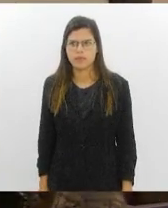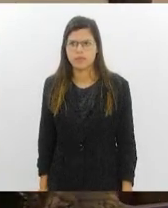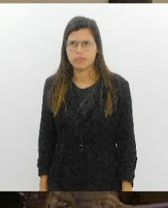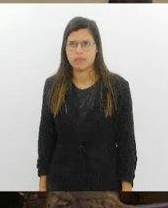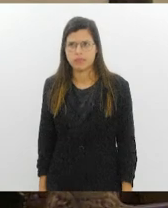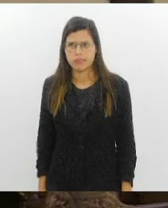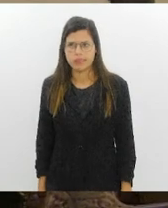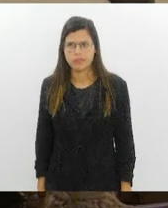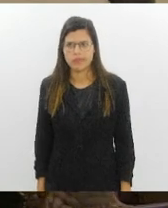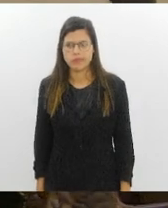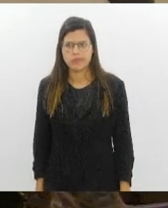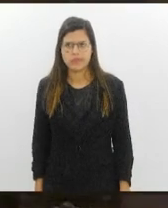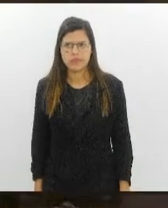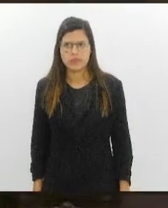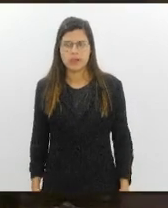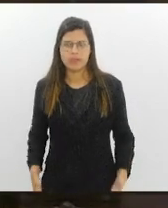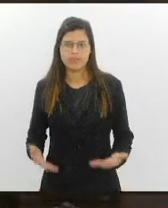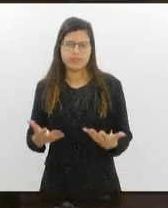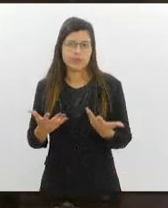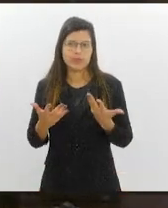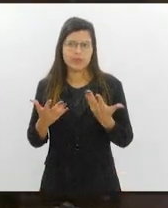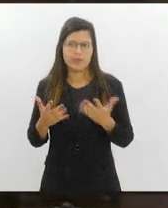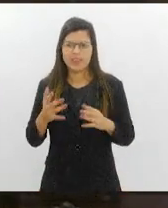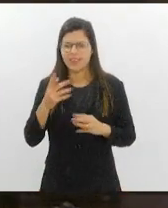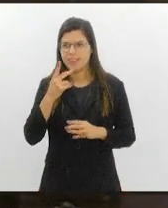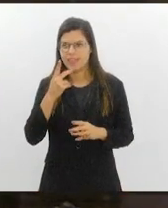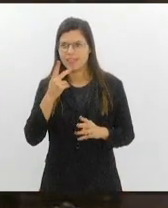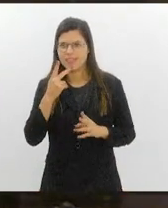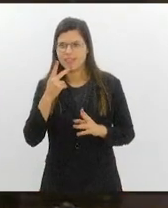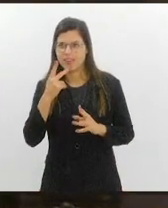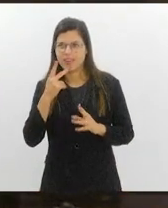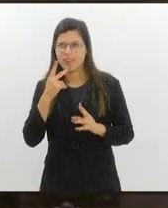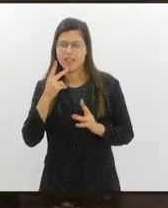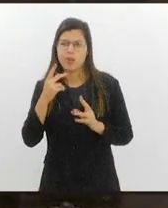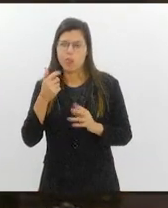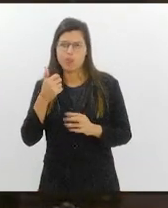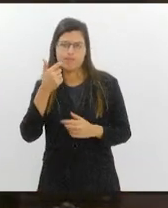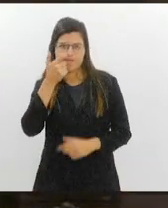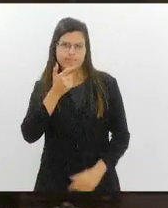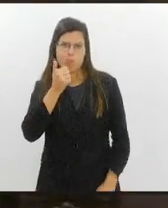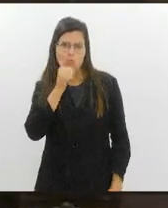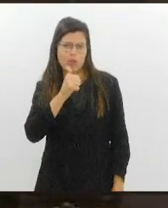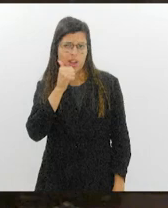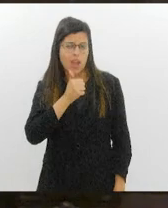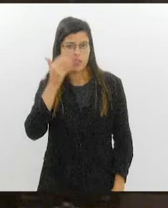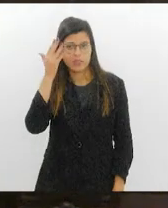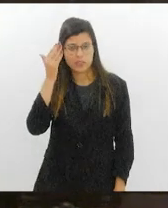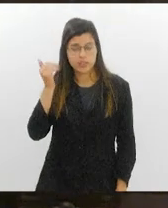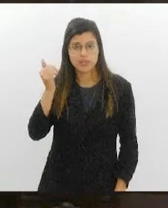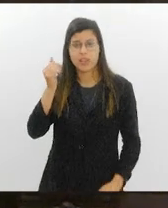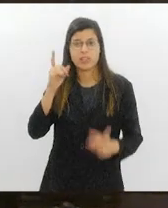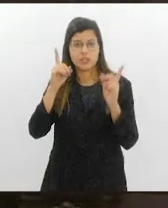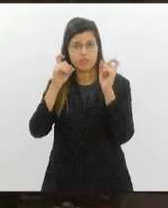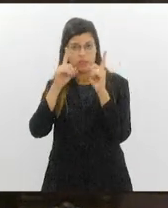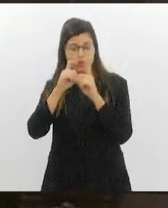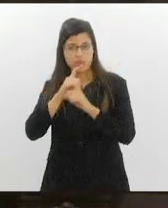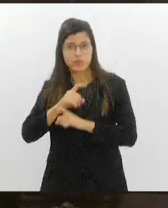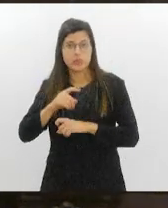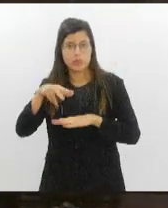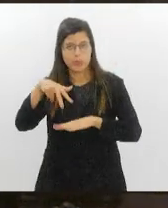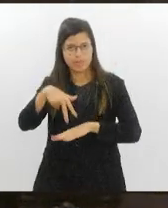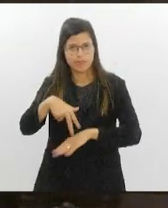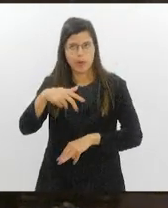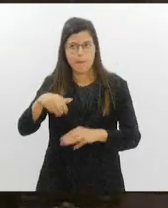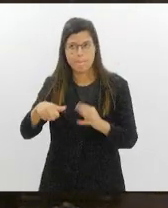Não queria fazer essa demarcação, mas é impossível não fazer. Eu, como mulher, e sabendo quanto que foi difícil estar nesse local, ser a primeira